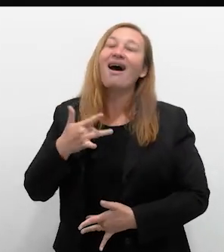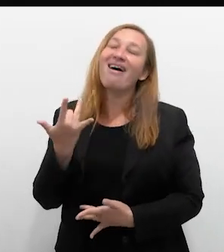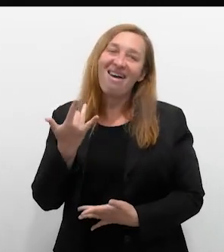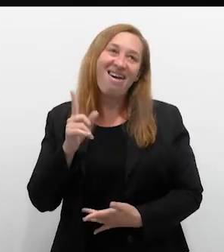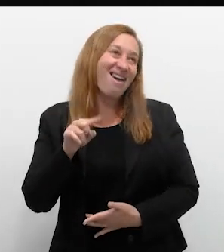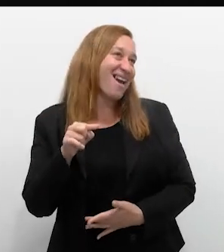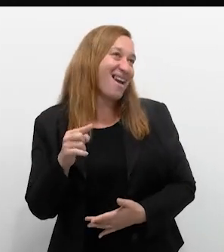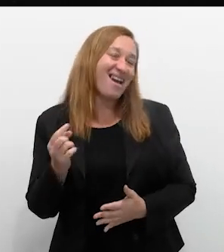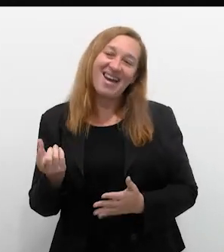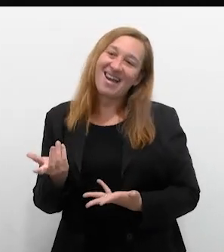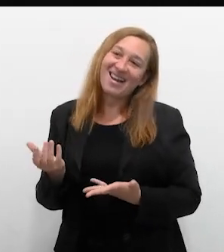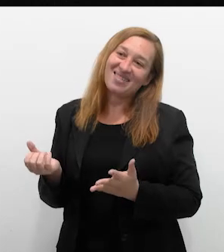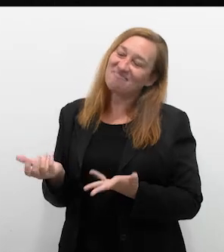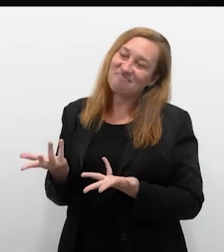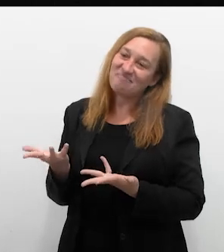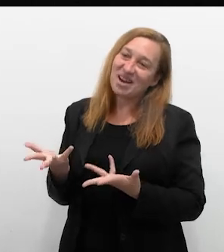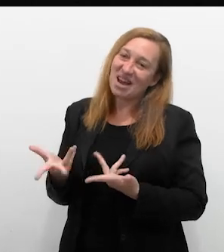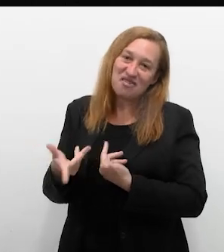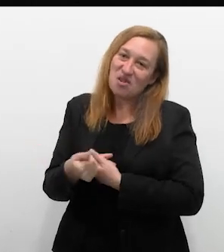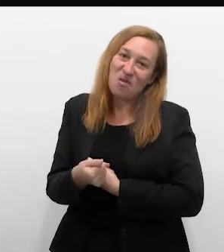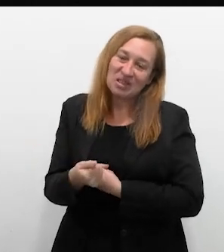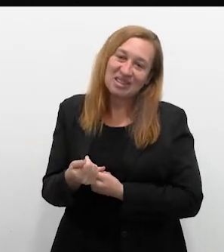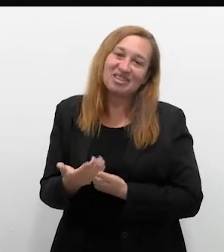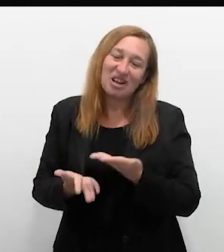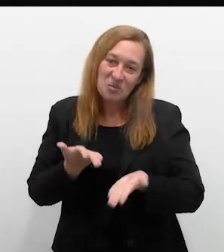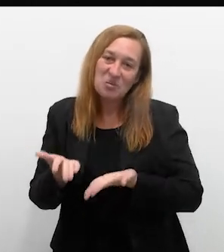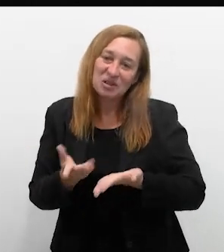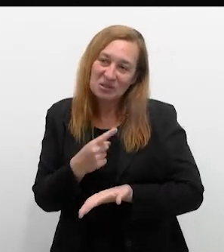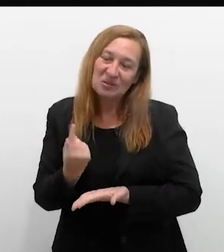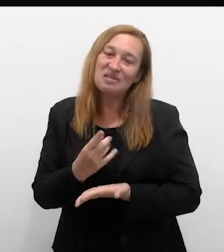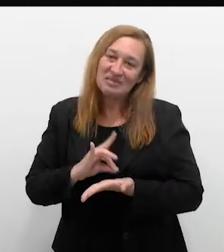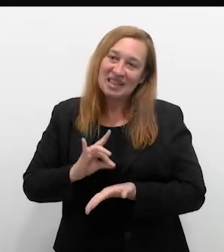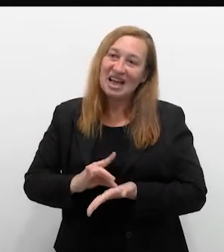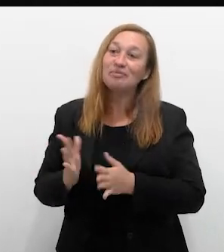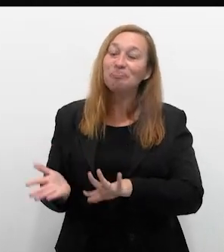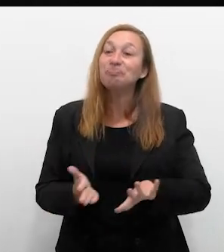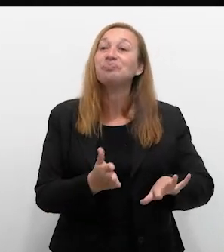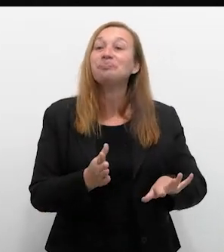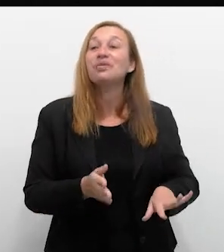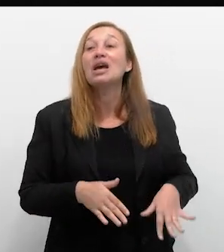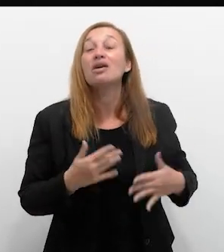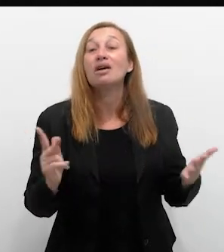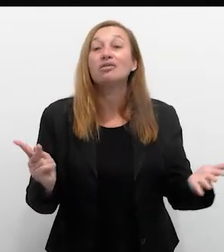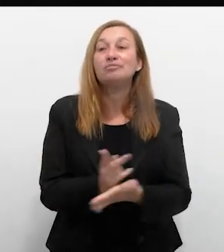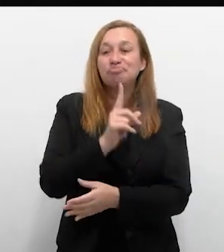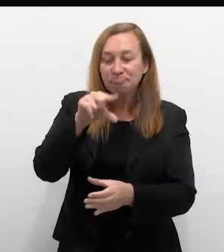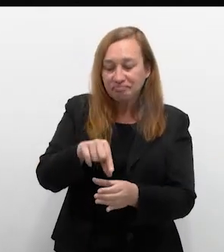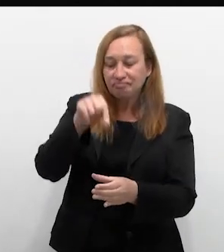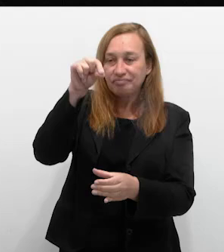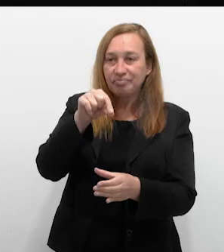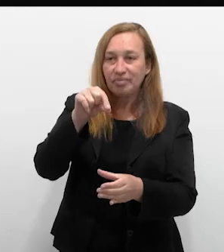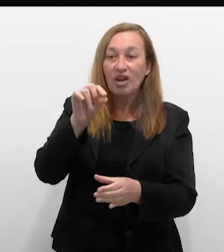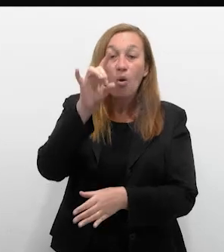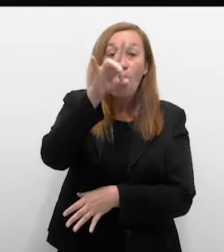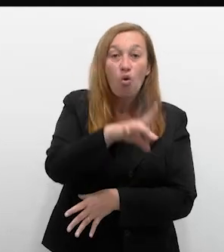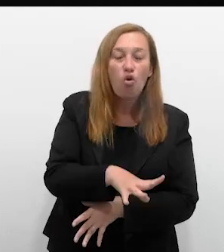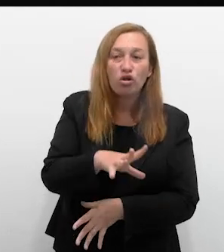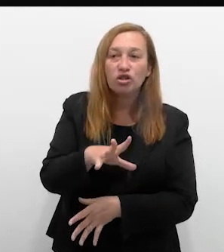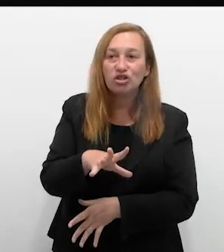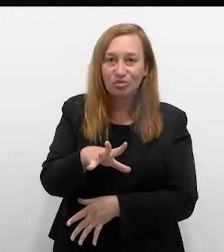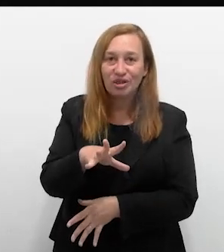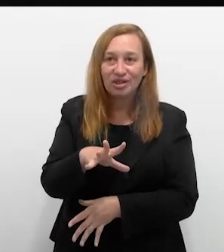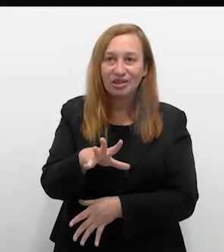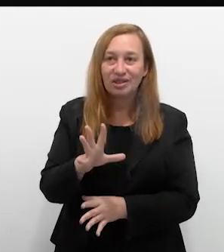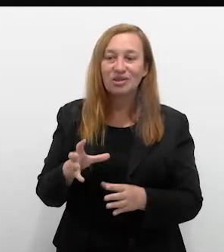gente, toda preocupada. É uma matriarca, É realmente. verdade. E aí, quando aconteceu o sorteio e o Salgueiro aclamado